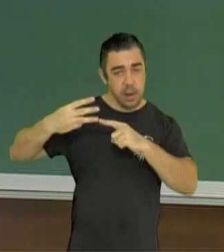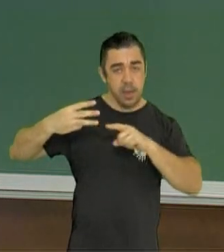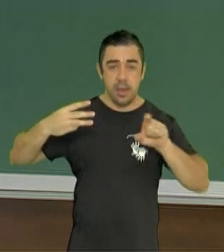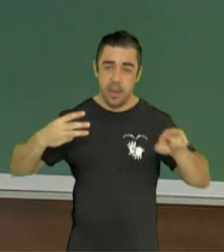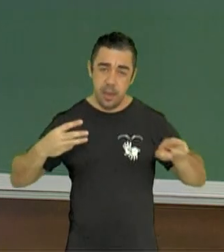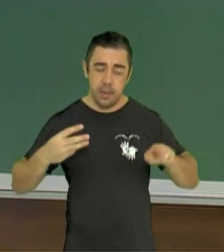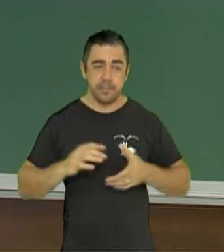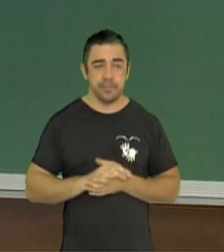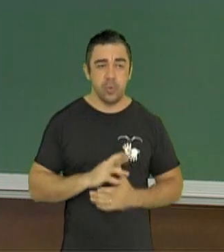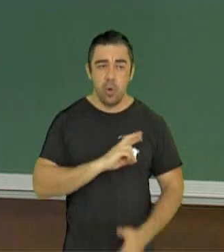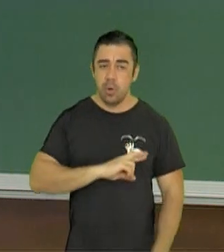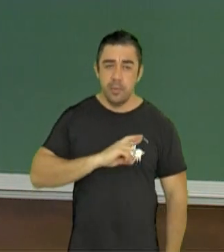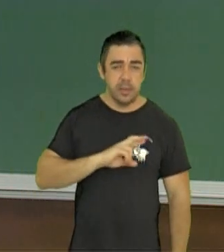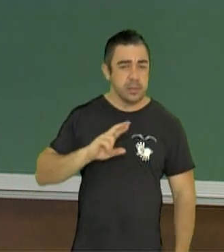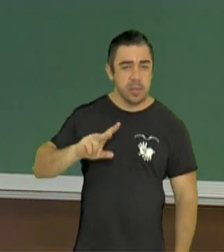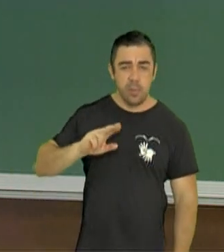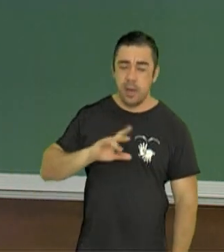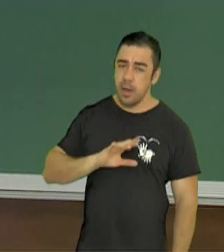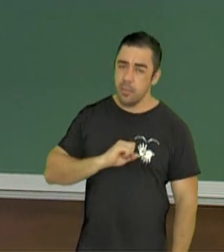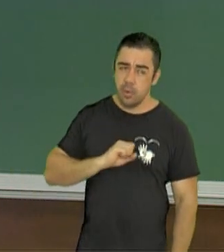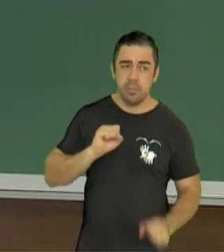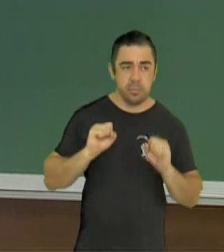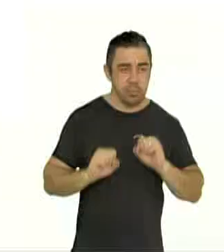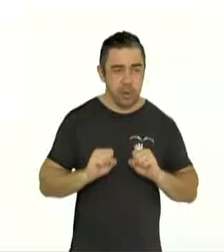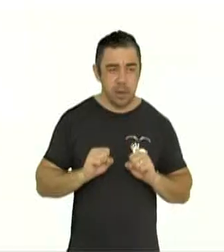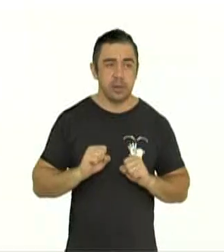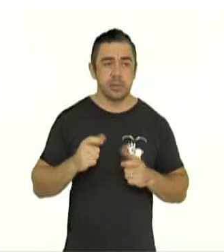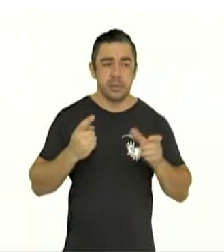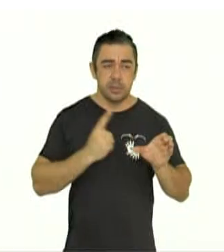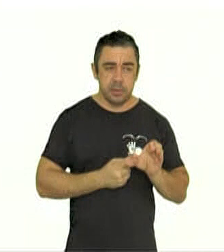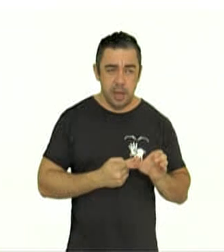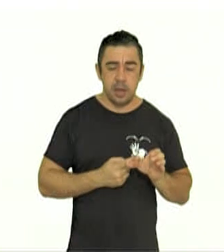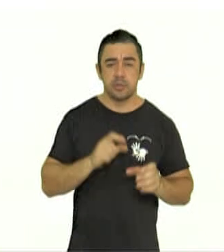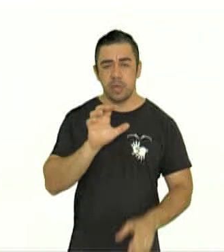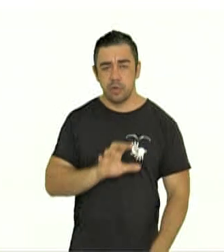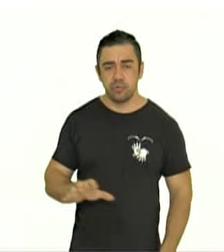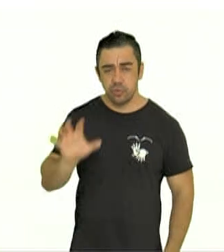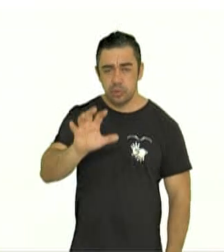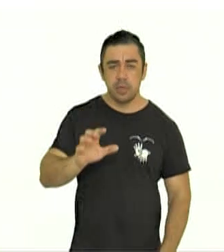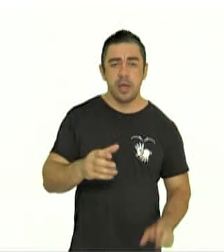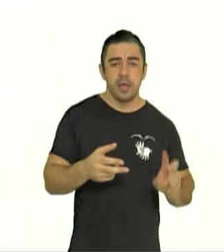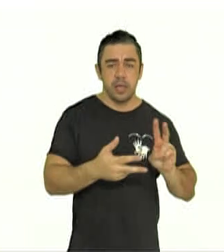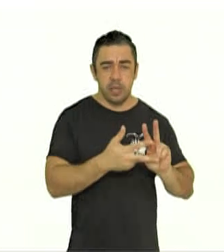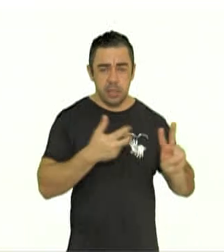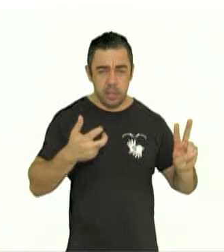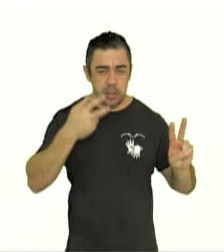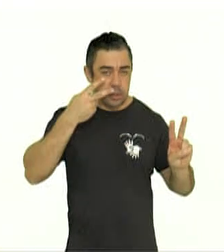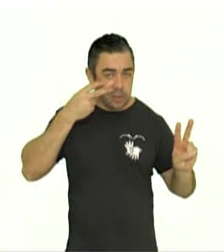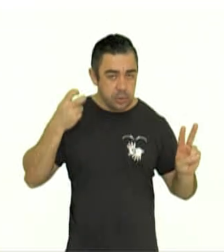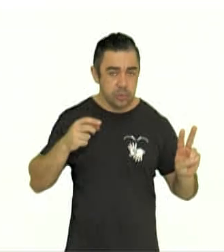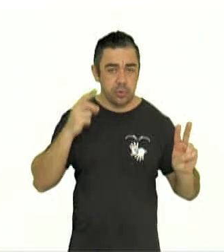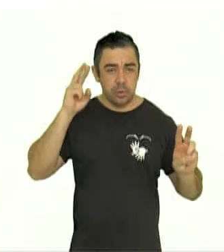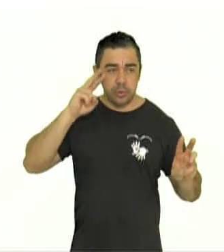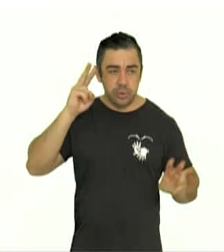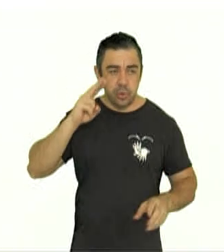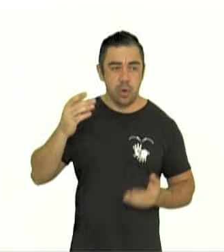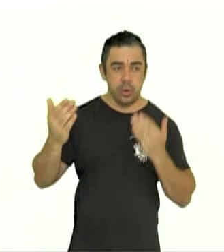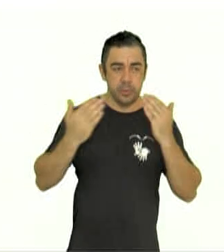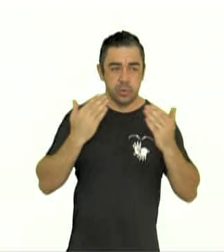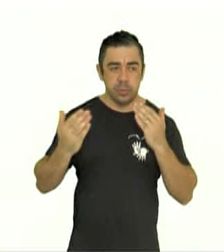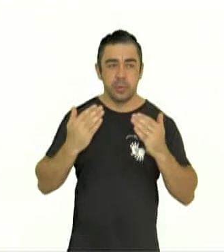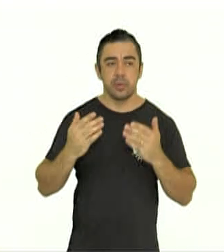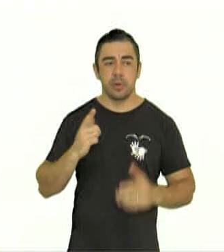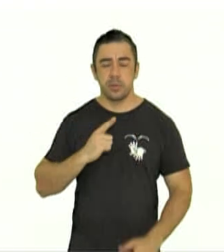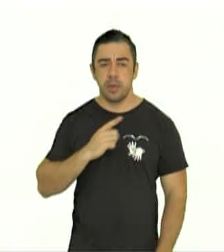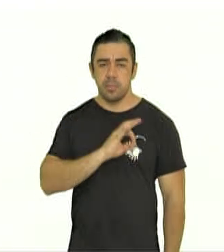nem sempre são histórias de amor. Pode ser um romance urbano, regionalista, indianista, histórico, psicológico,